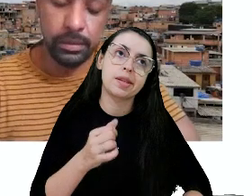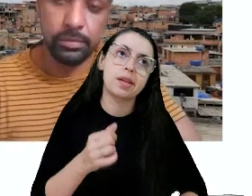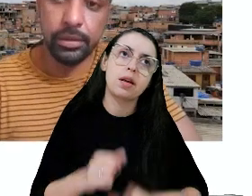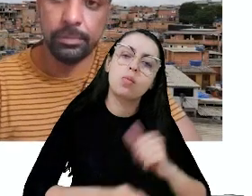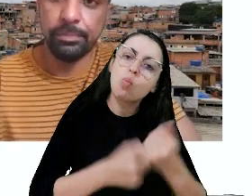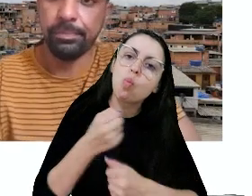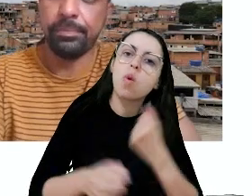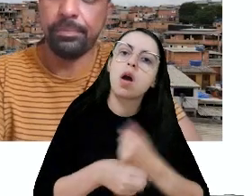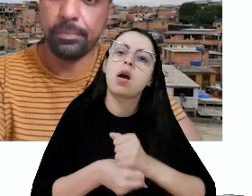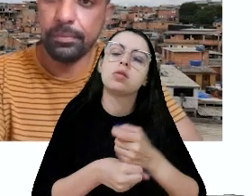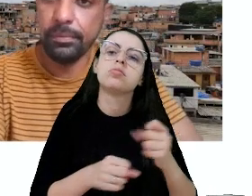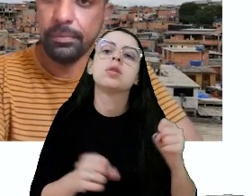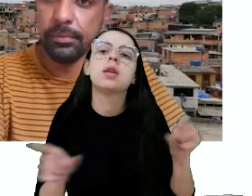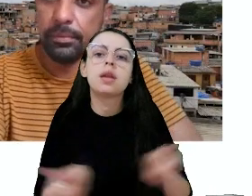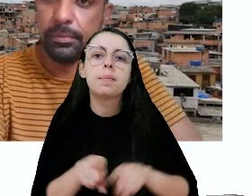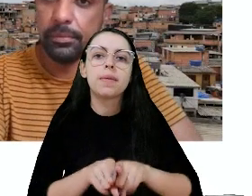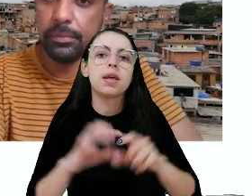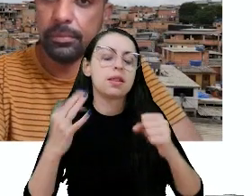e também na pandemia.